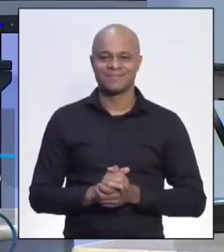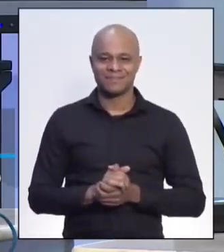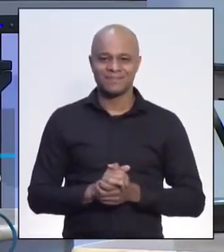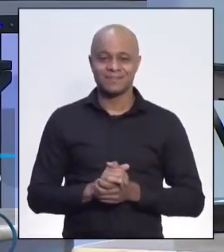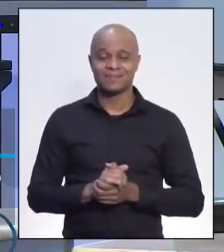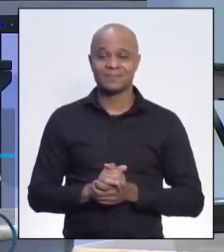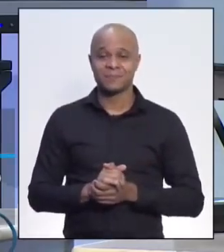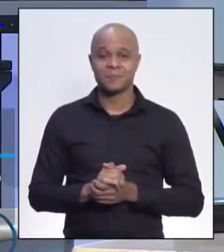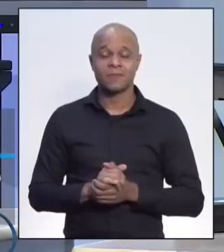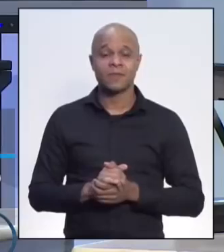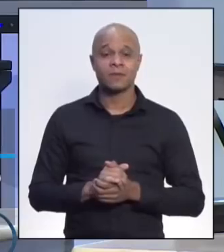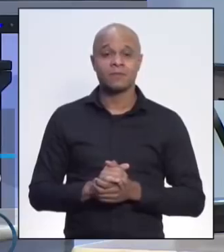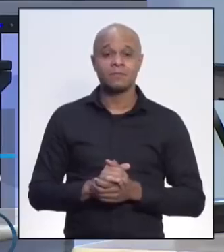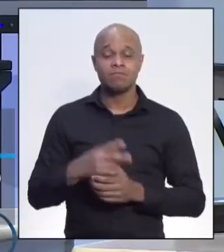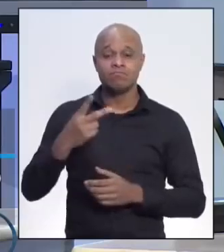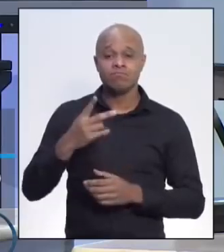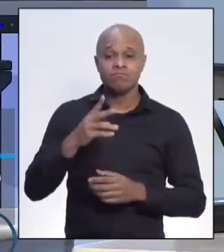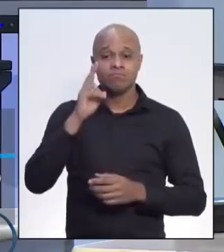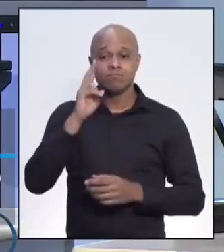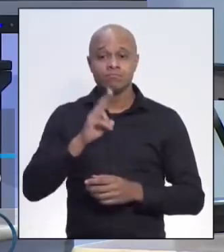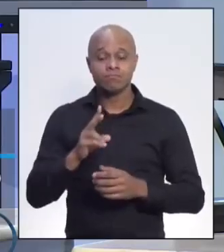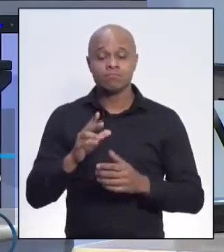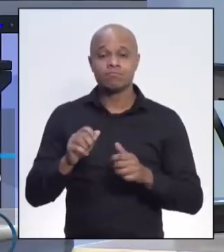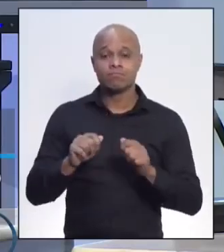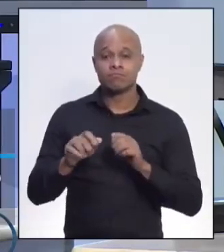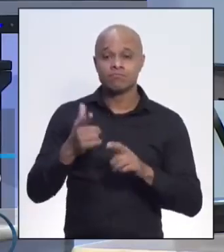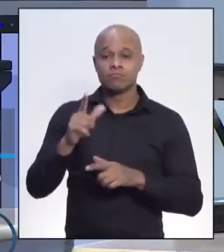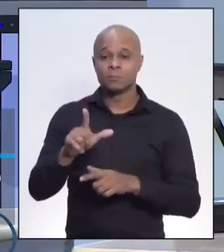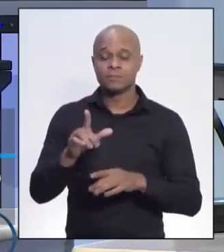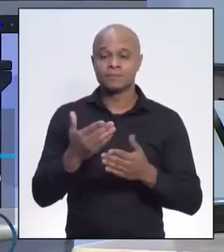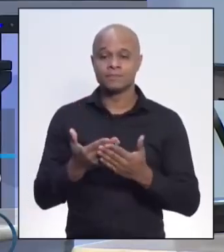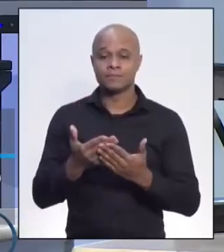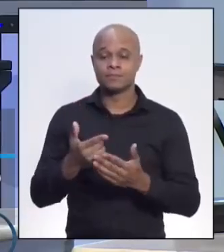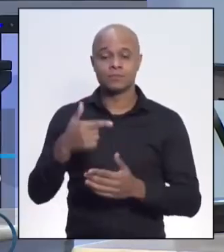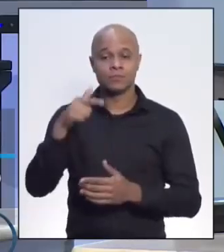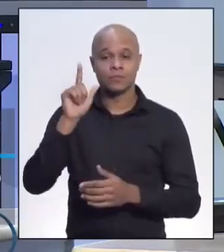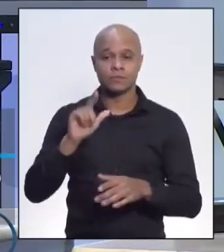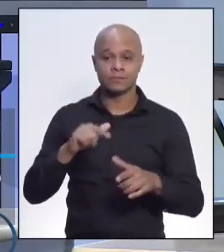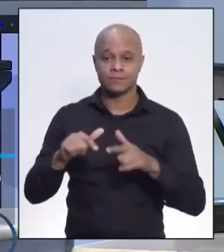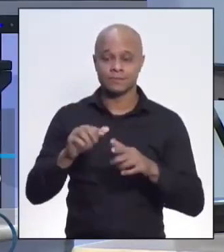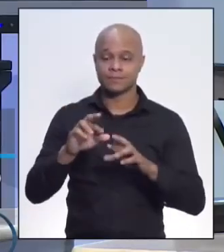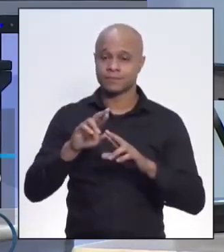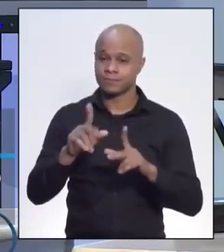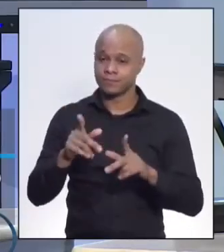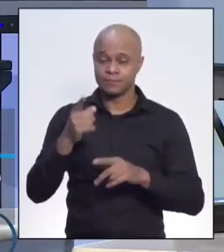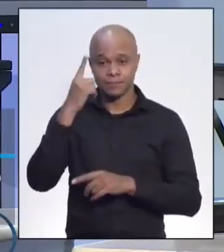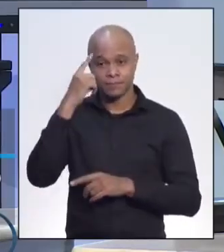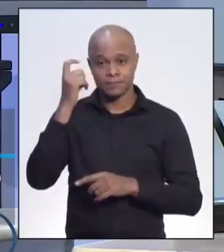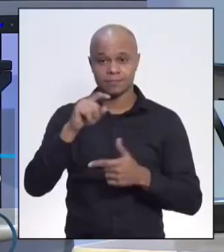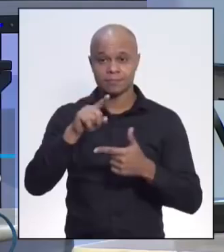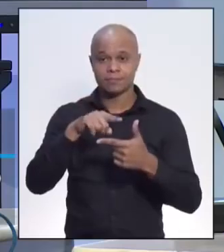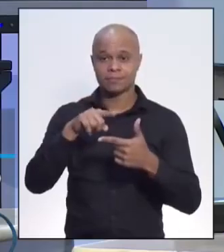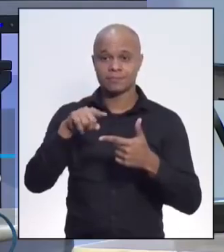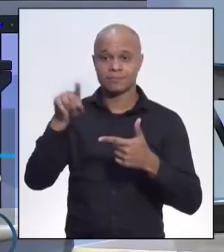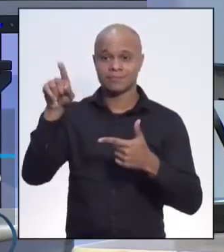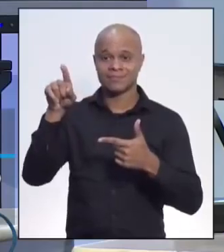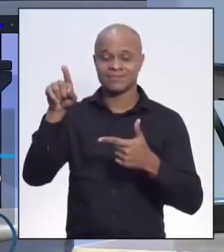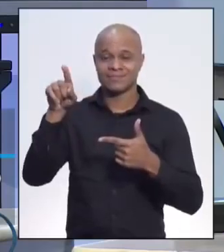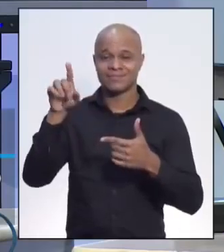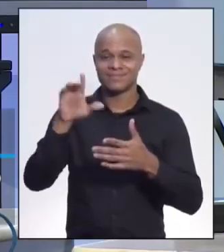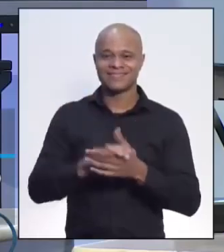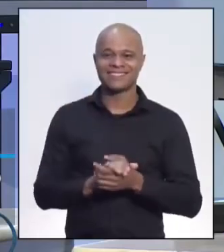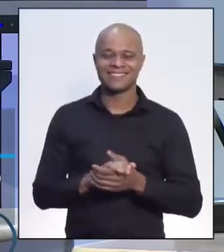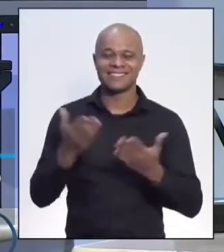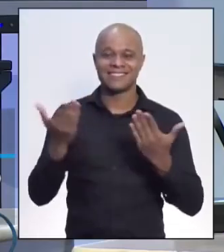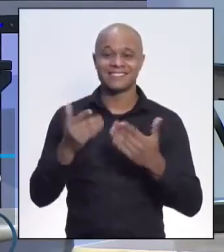vocês tiveram a ideia da lei de formação. Ontem, nós trabalhamos um pouco a ideia dos gráficos. E hoje, nós vamos fazer